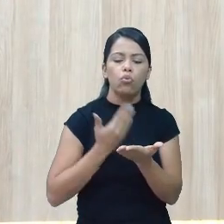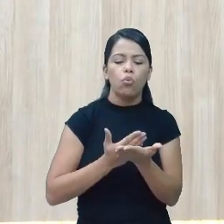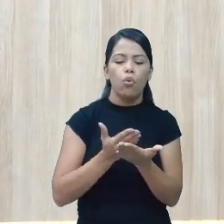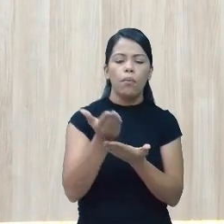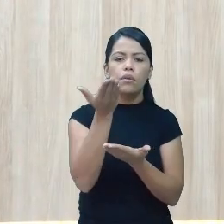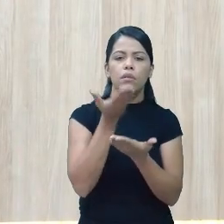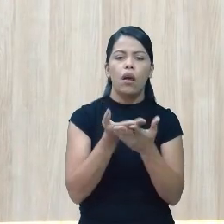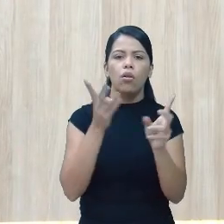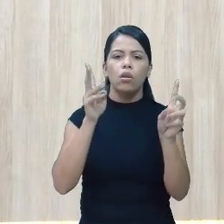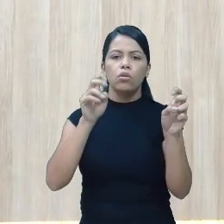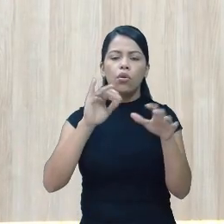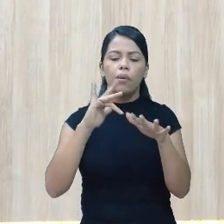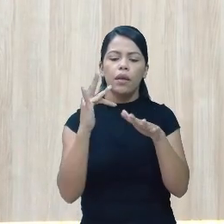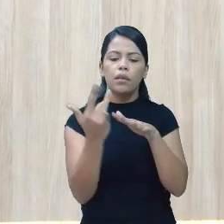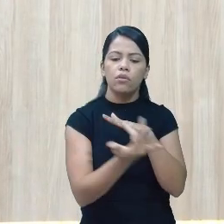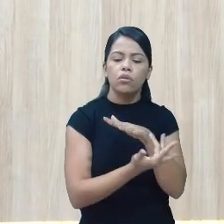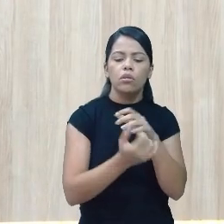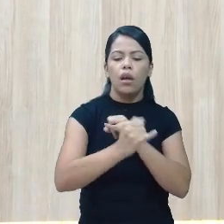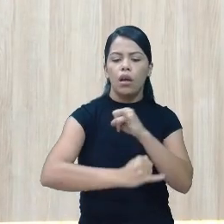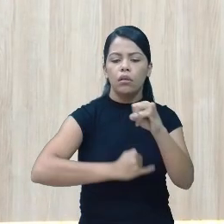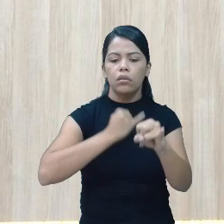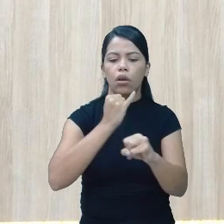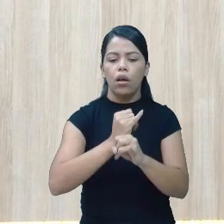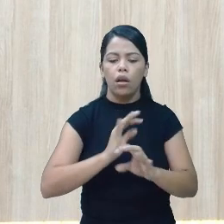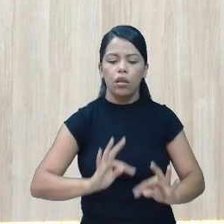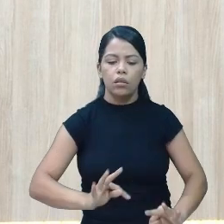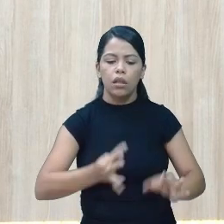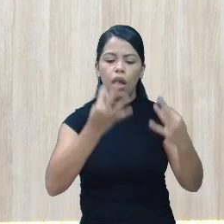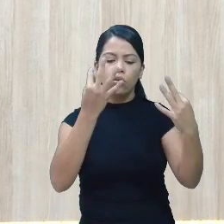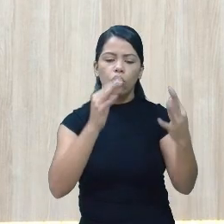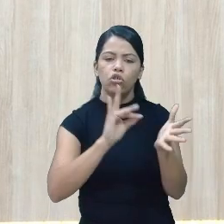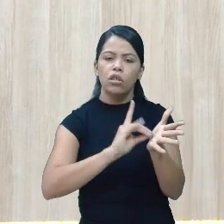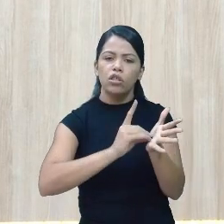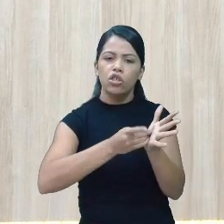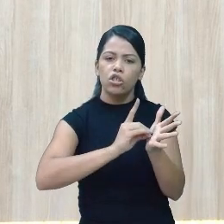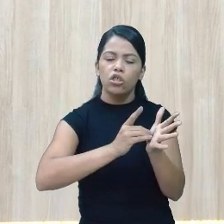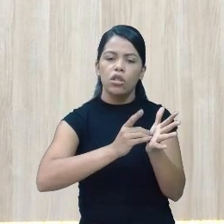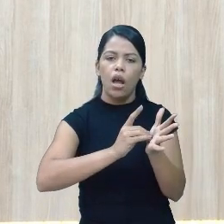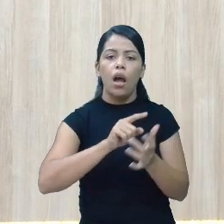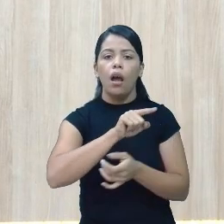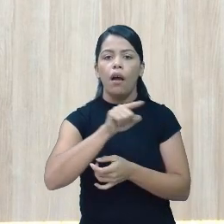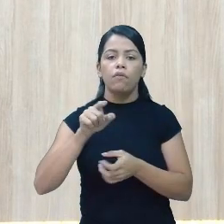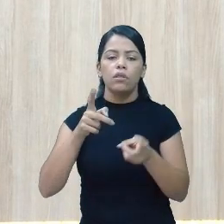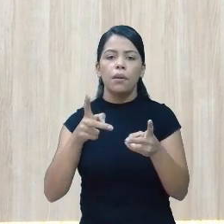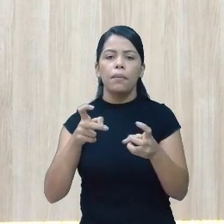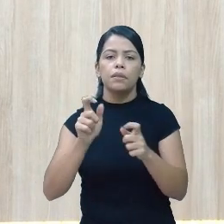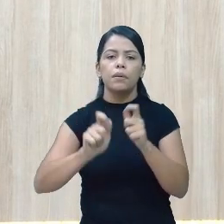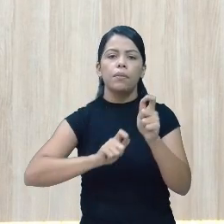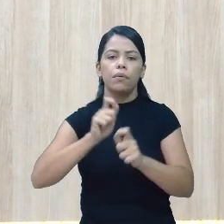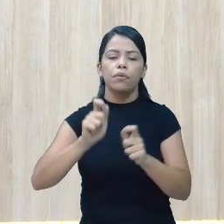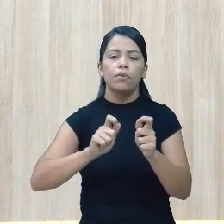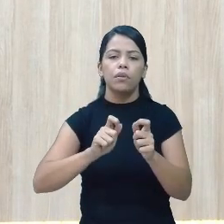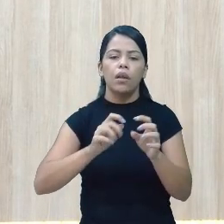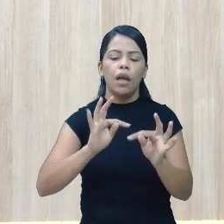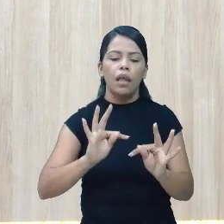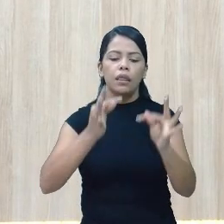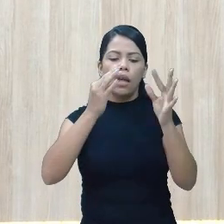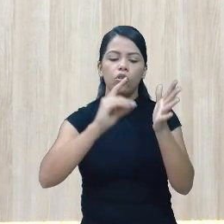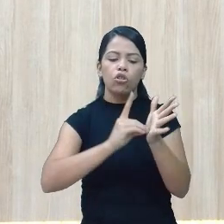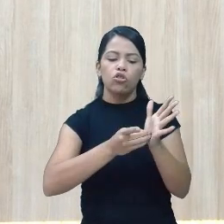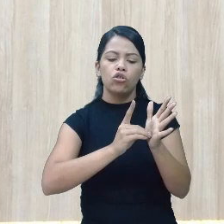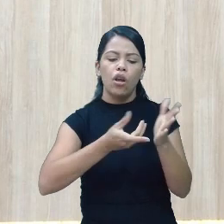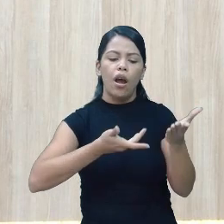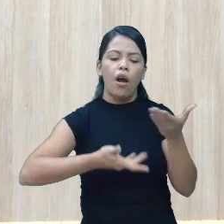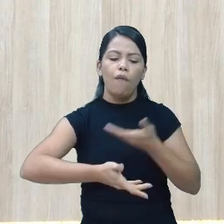de redes sociais, internet, tecnologias digitais, você observa que as tecnologias digitais elas envolvem um grande número